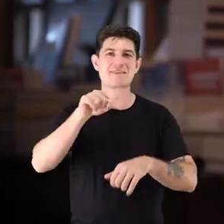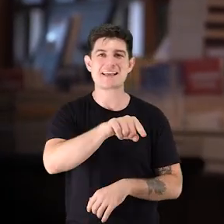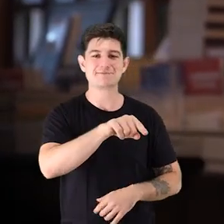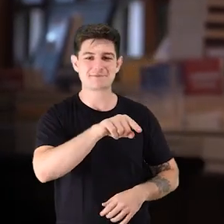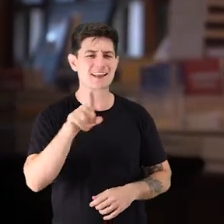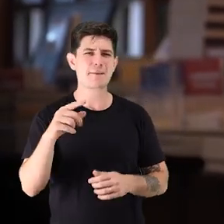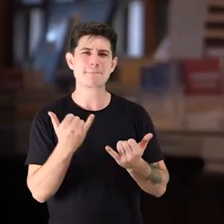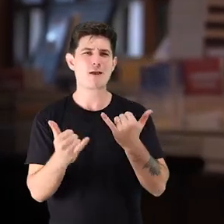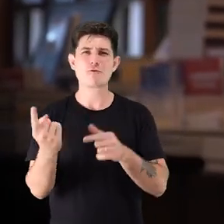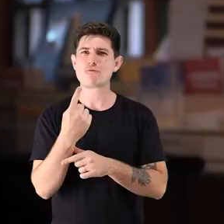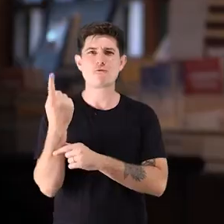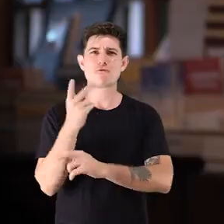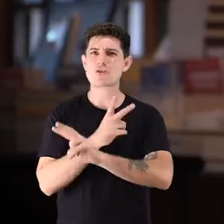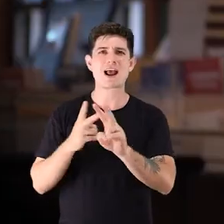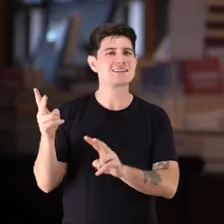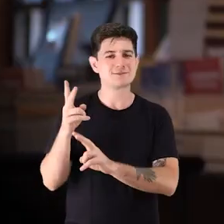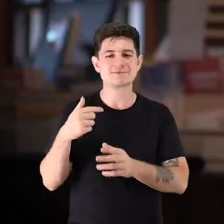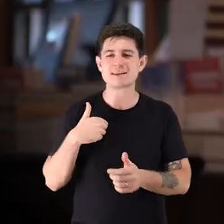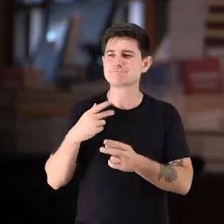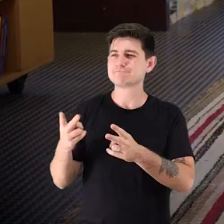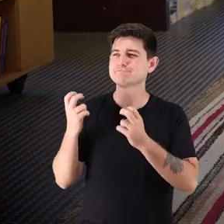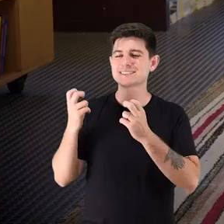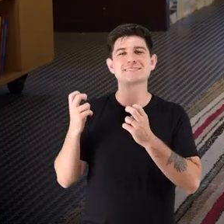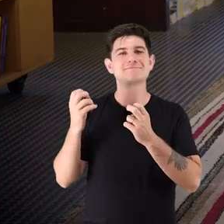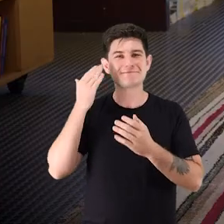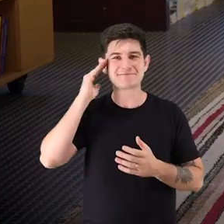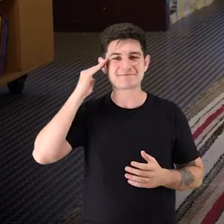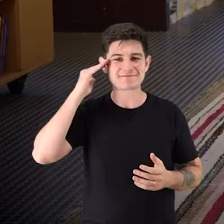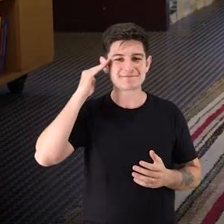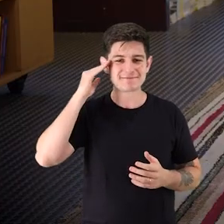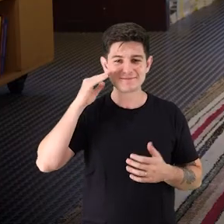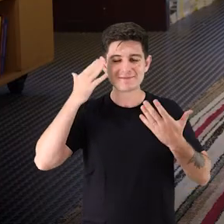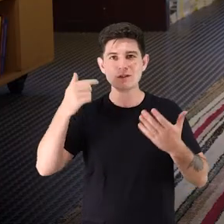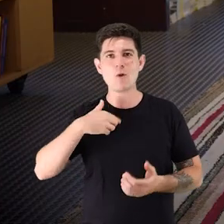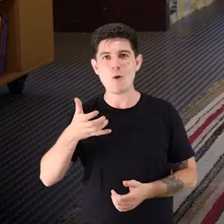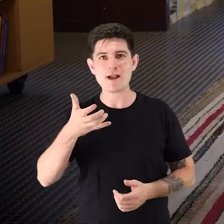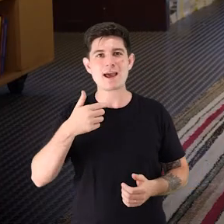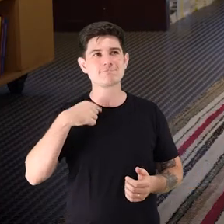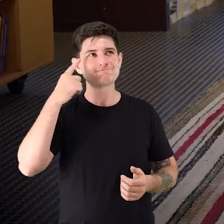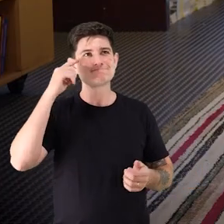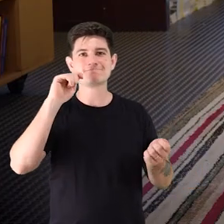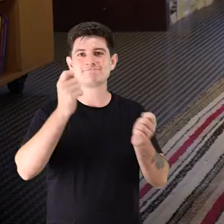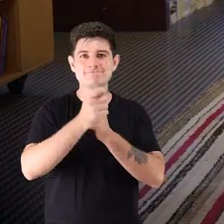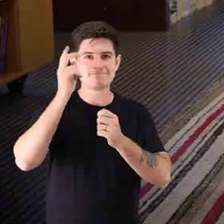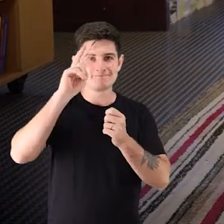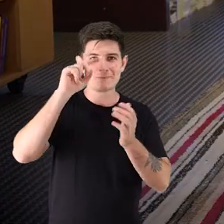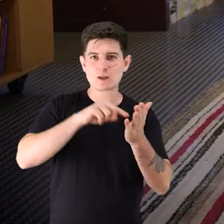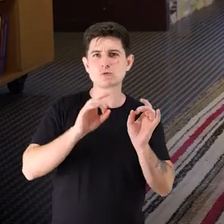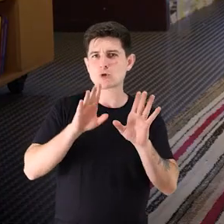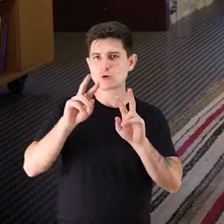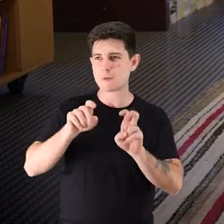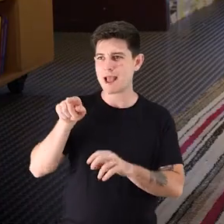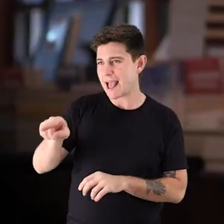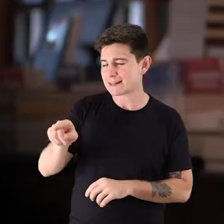um furacão. Então, quando eu vi isso, falei, é uma menina furacão. Mas eu queria falar ao mesmo tempo, não só dela. Falei, eu queria falar